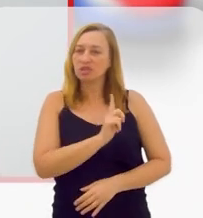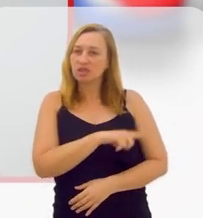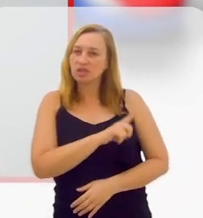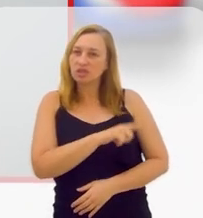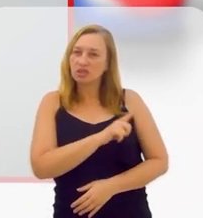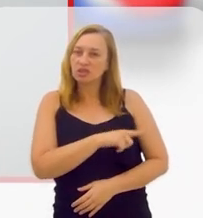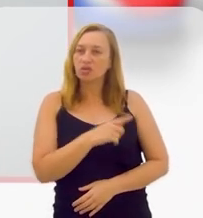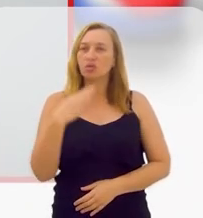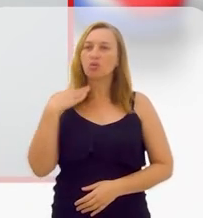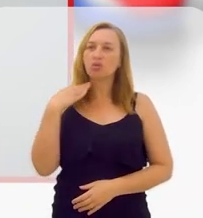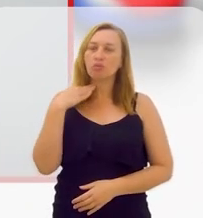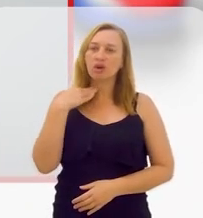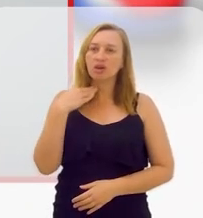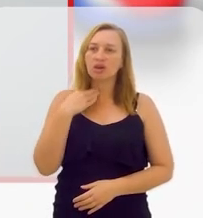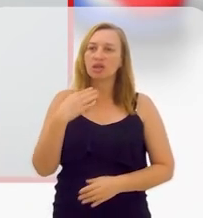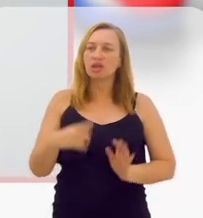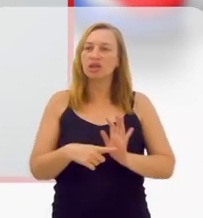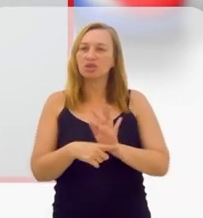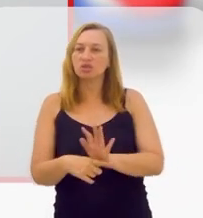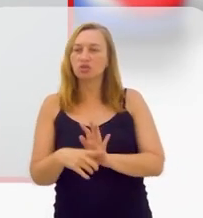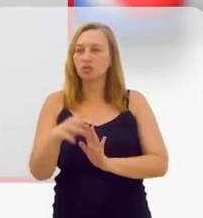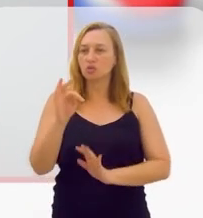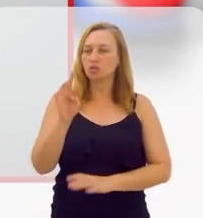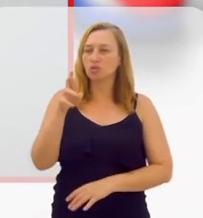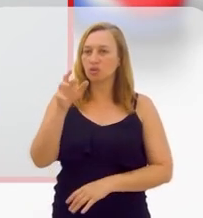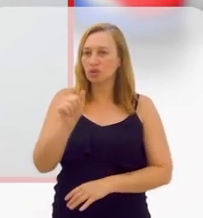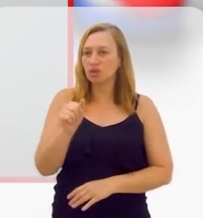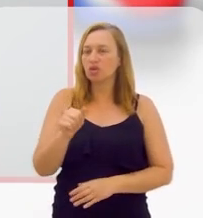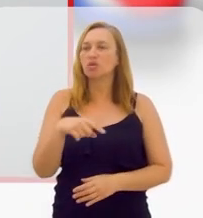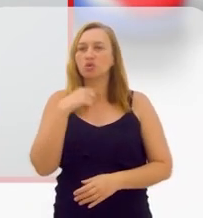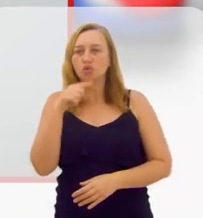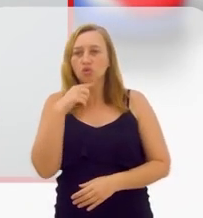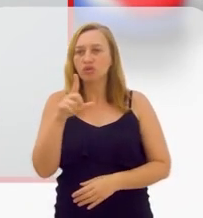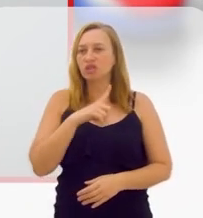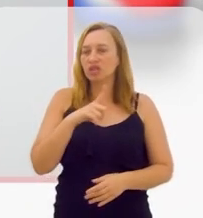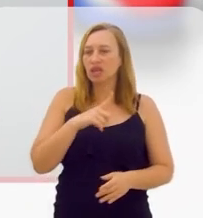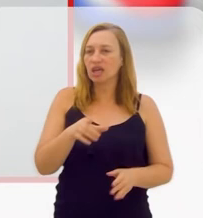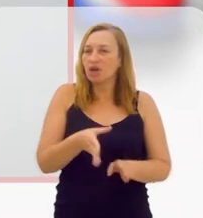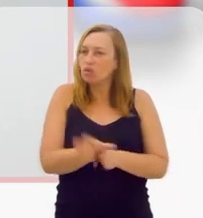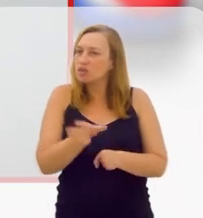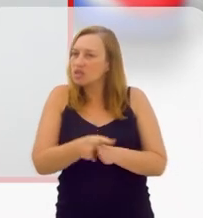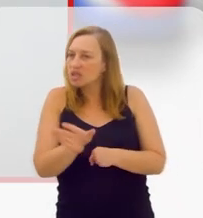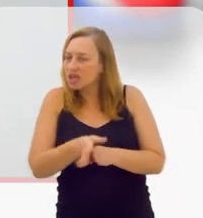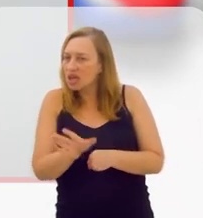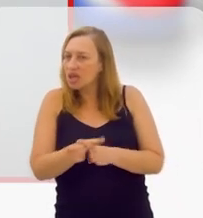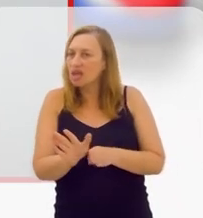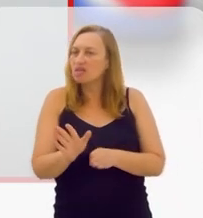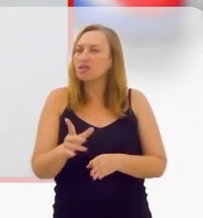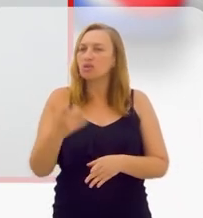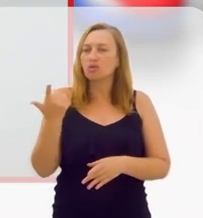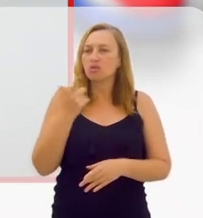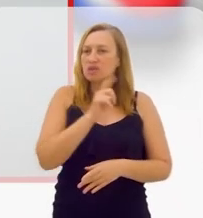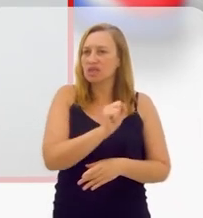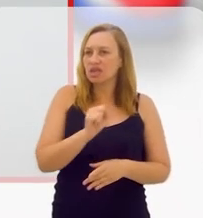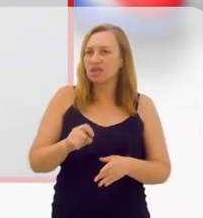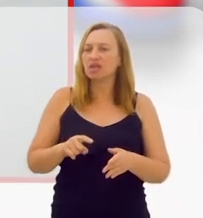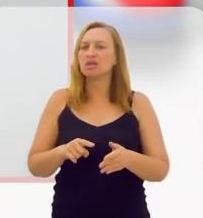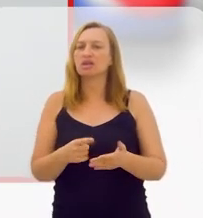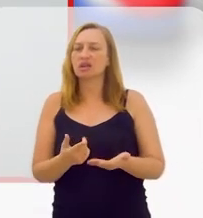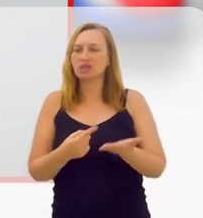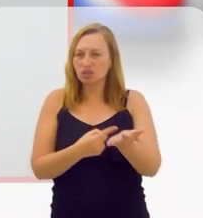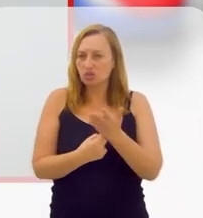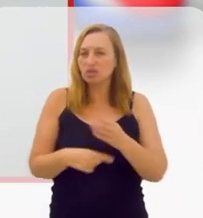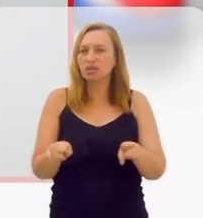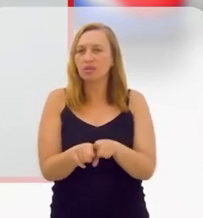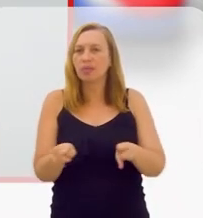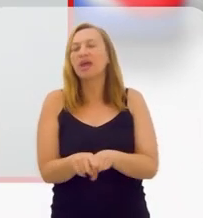parte da gestão, né? O banco, ele atua com Sim. alguma consultoria? Quando vocês têm alguma dúvida em relação ao negócio, vocês conseguem fazer essa consulta